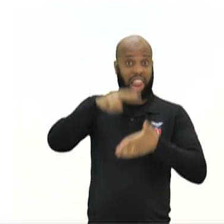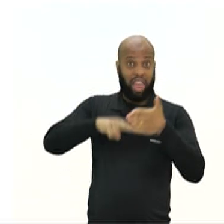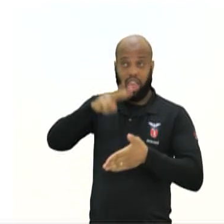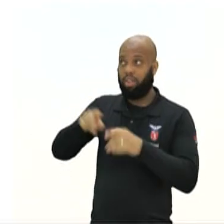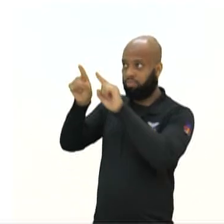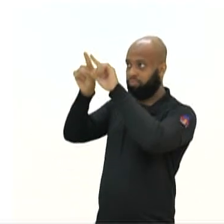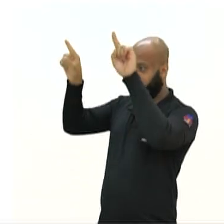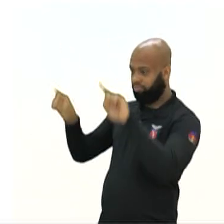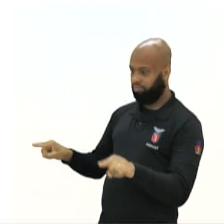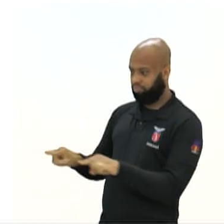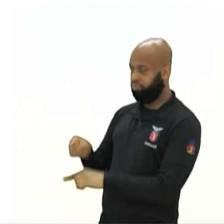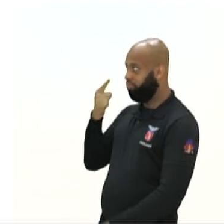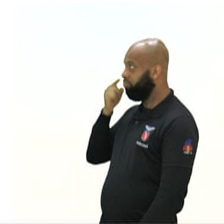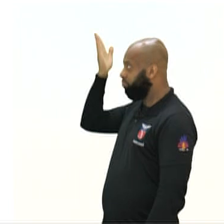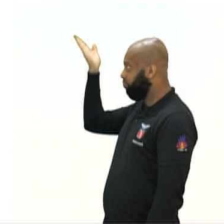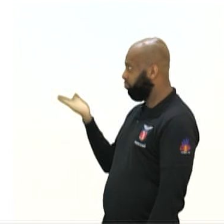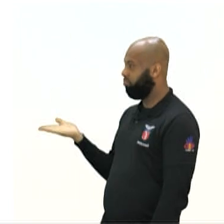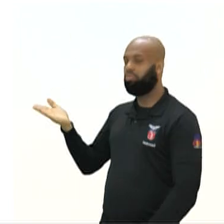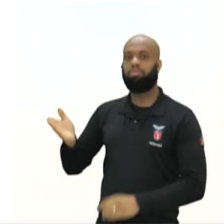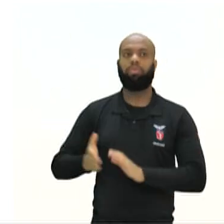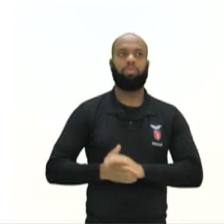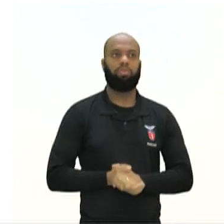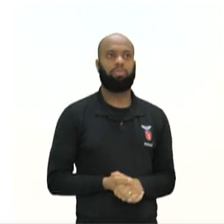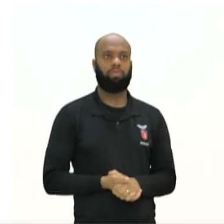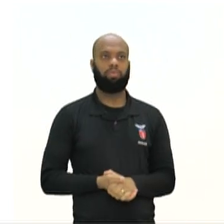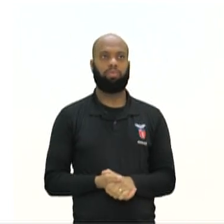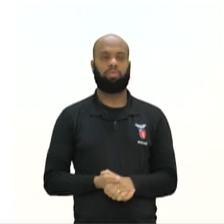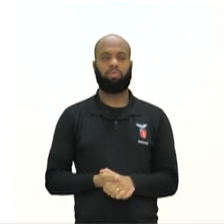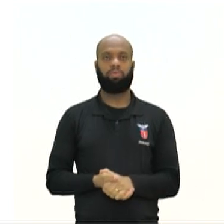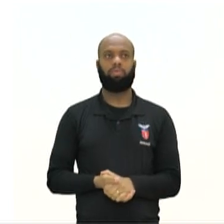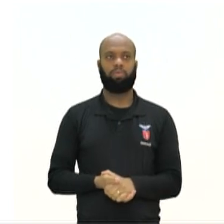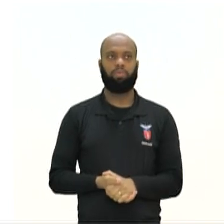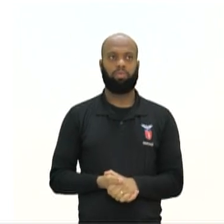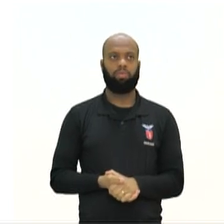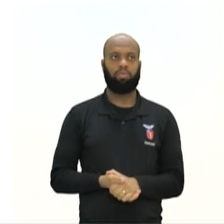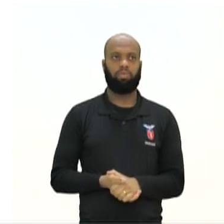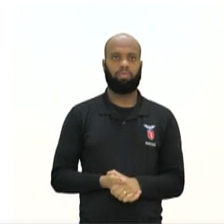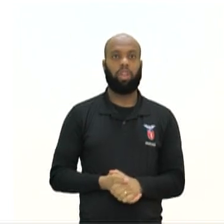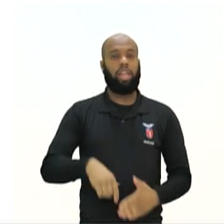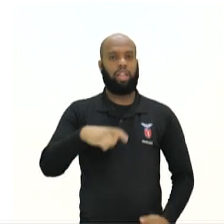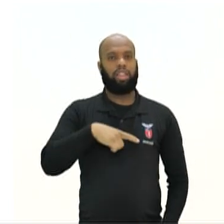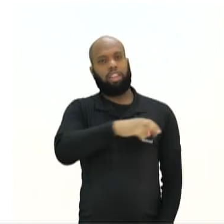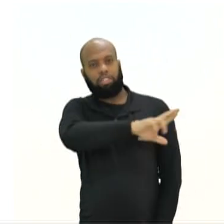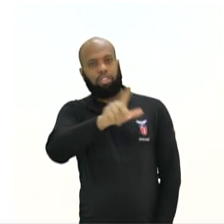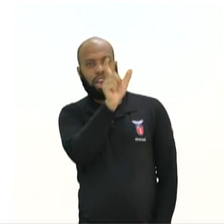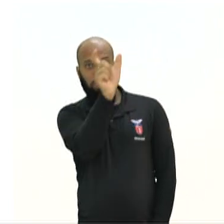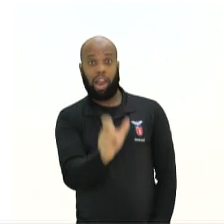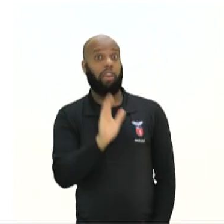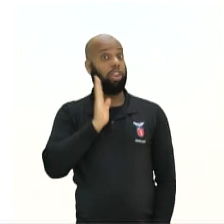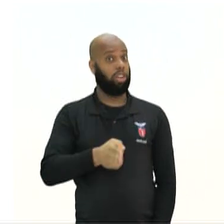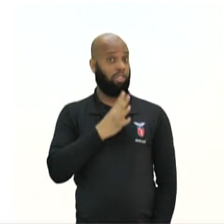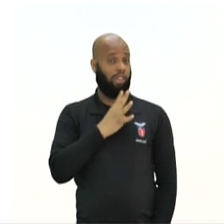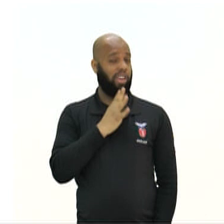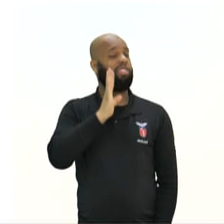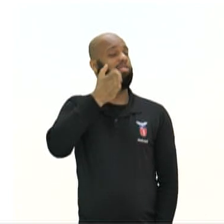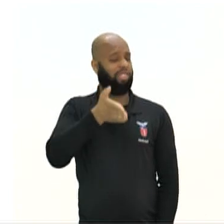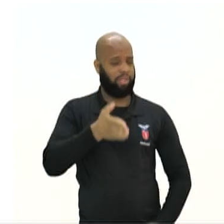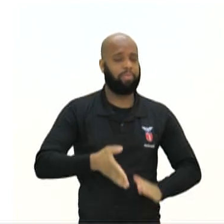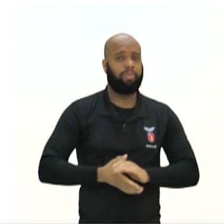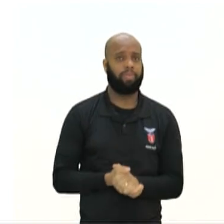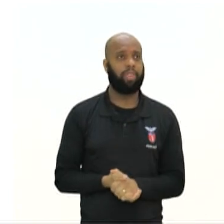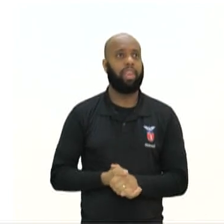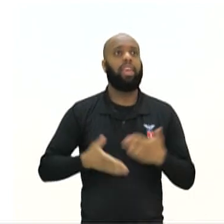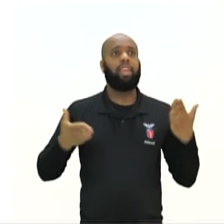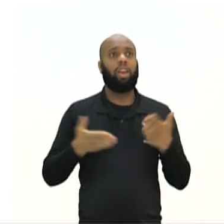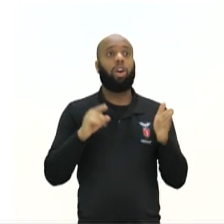reason. Live it, love it, learn from it. Inclusive várias palavras que a gente já conhece, sem sombra de dúvida. Então